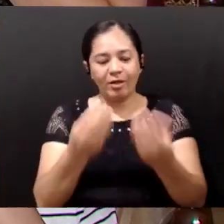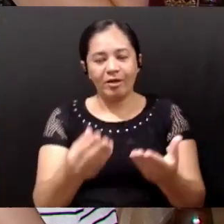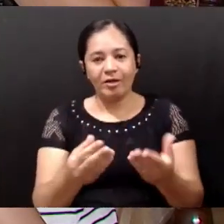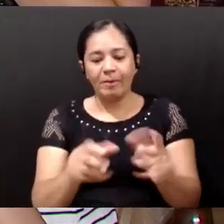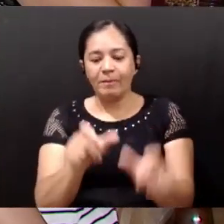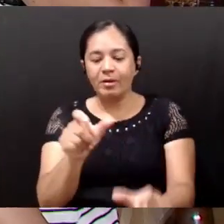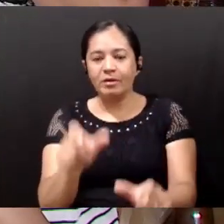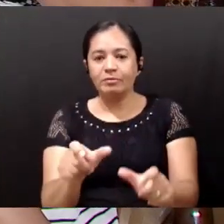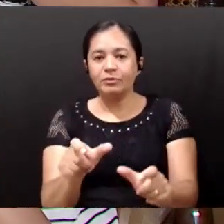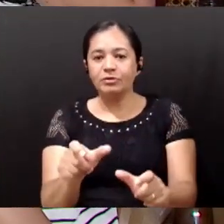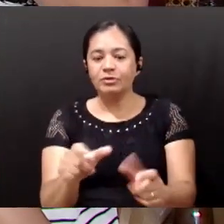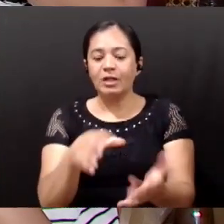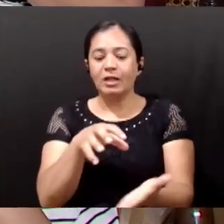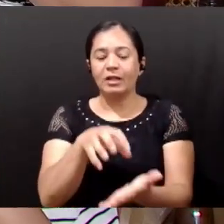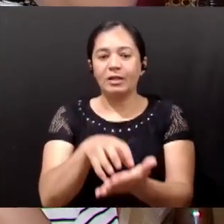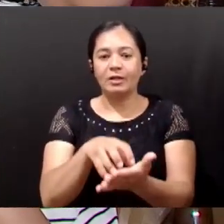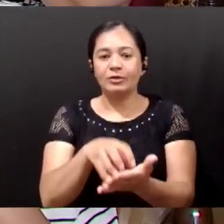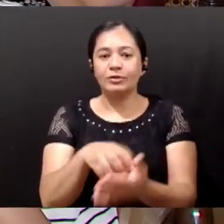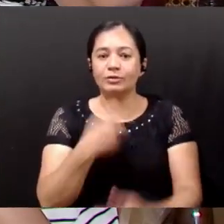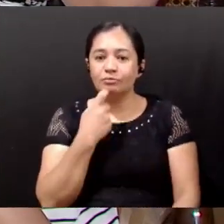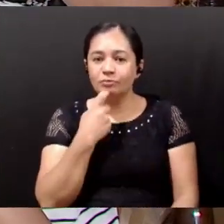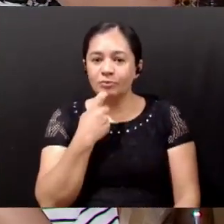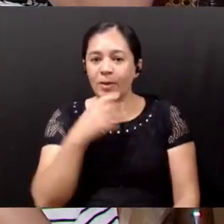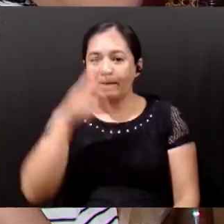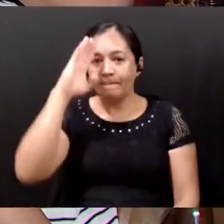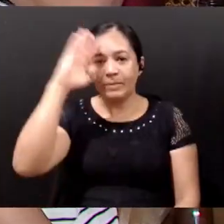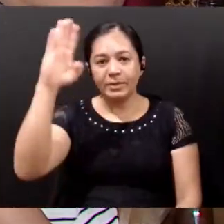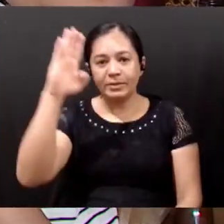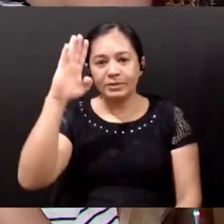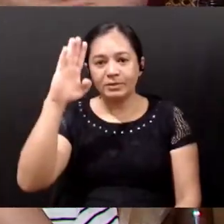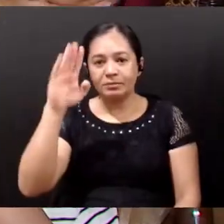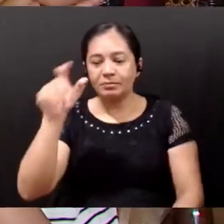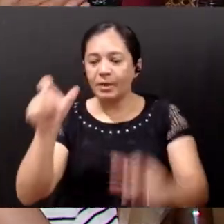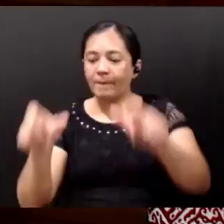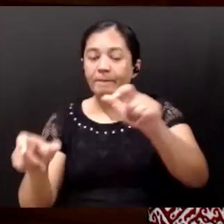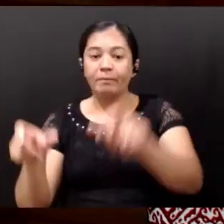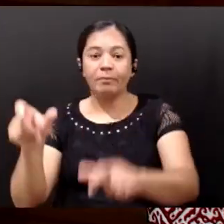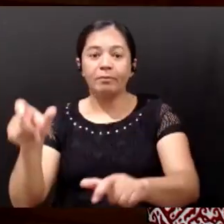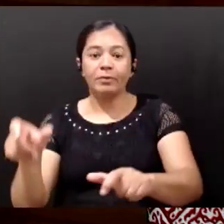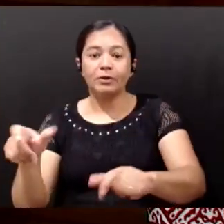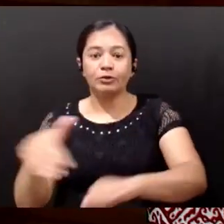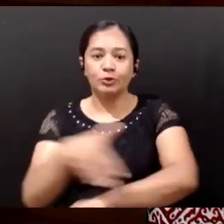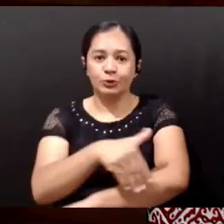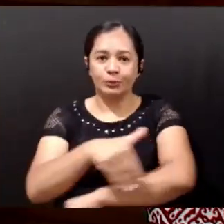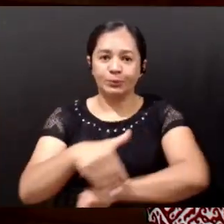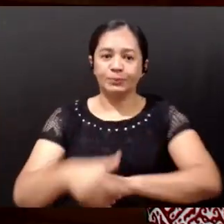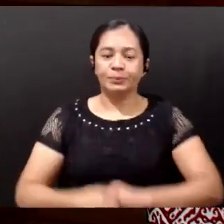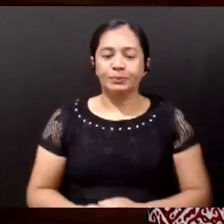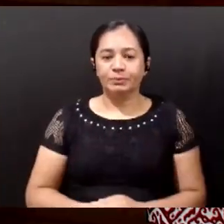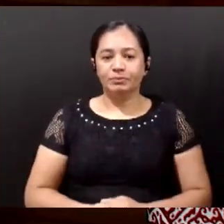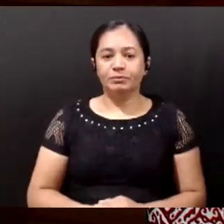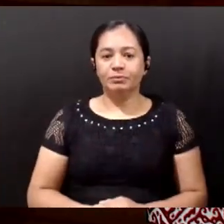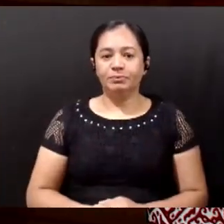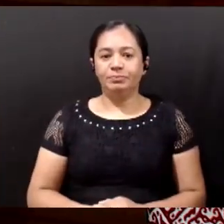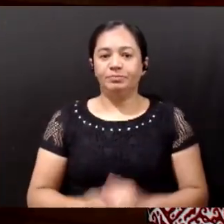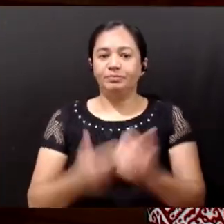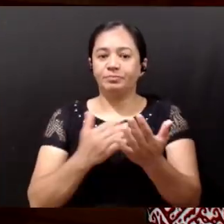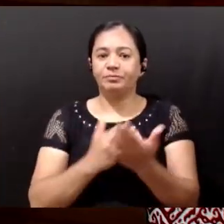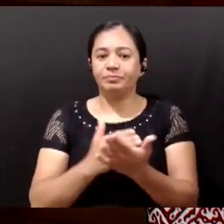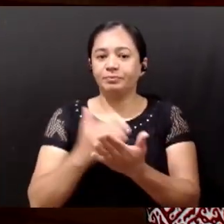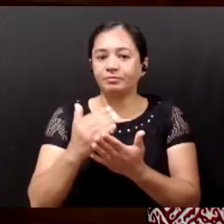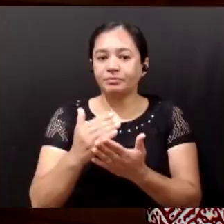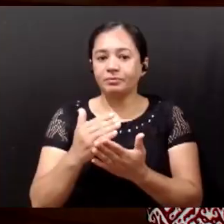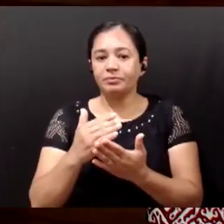da cidade, em especial para quem vive em situação de rua. Surgiu de uma amiga que me contou que